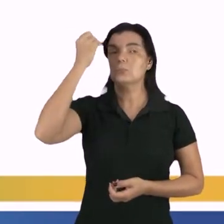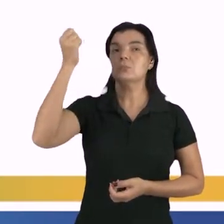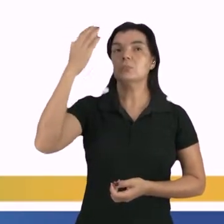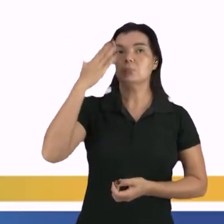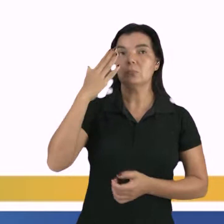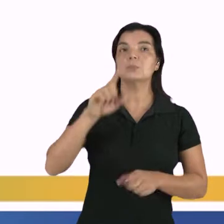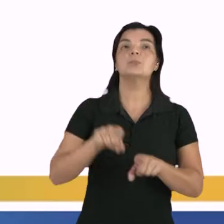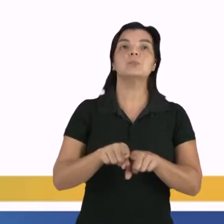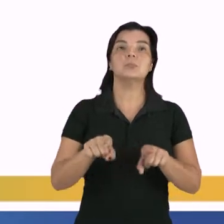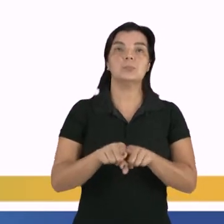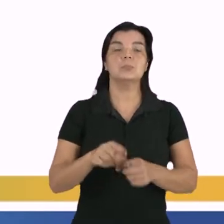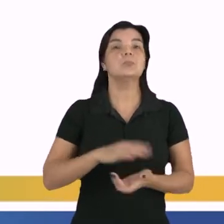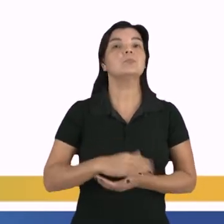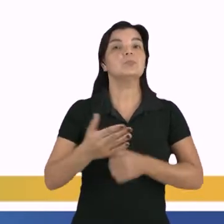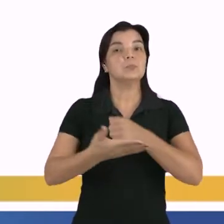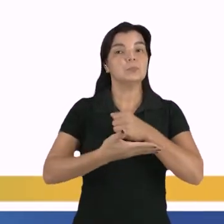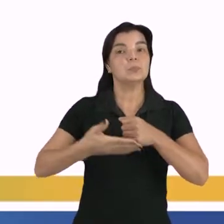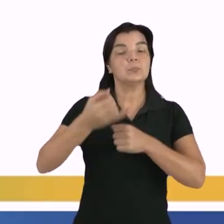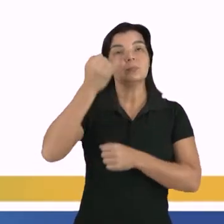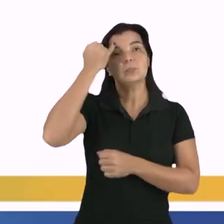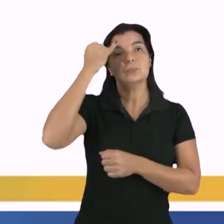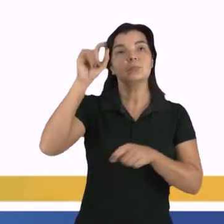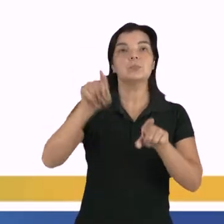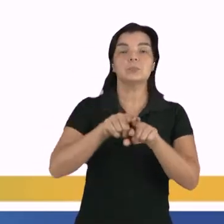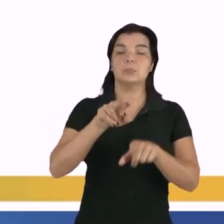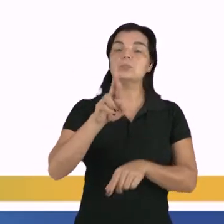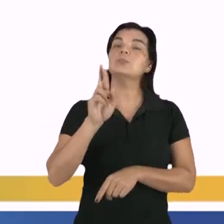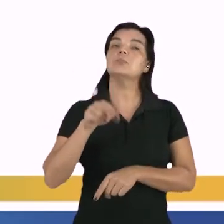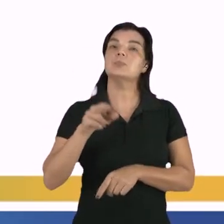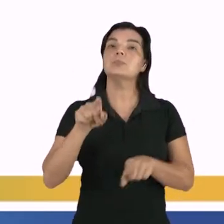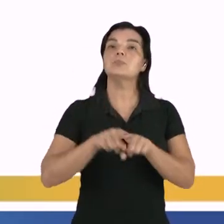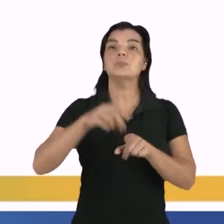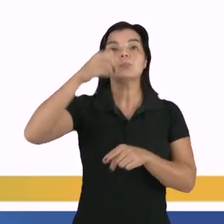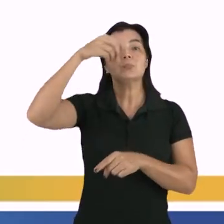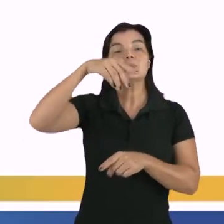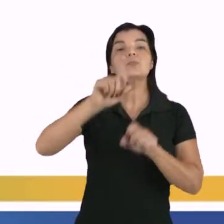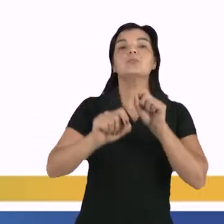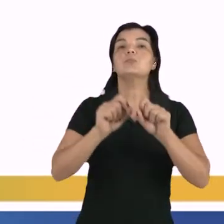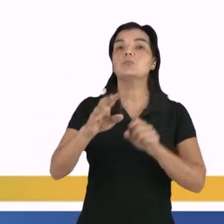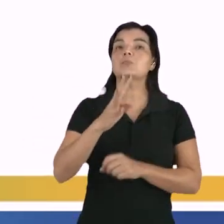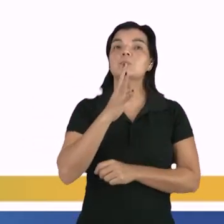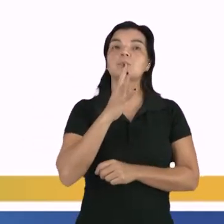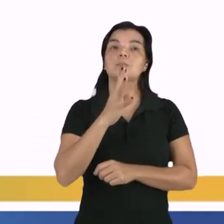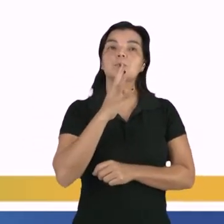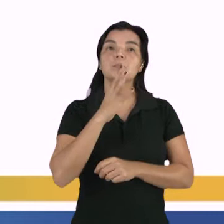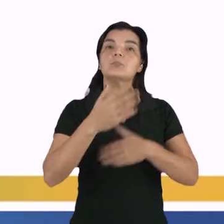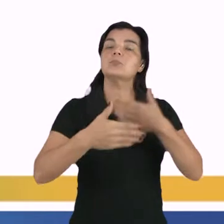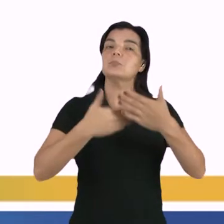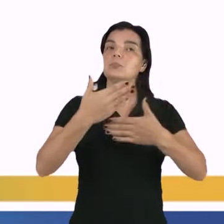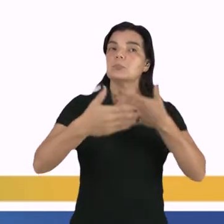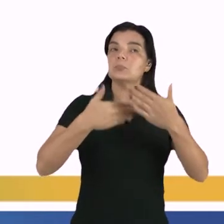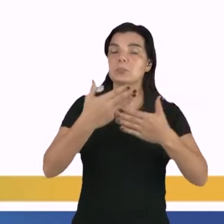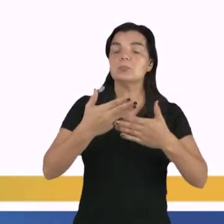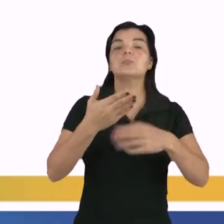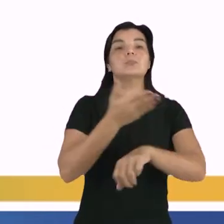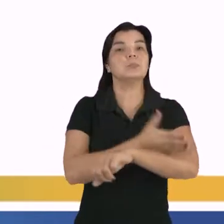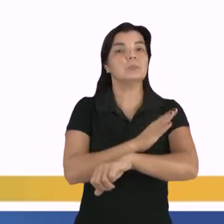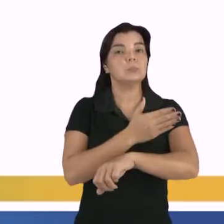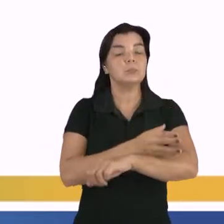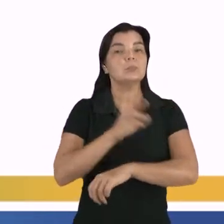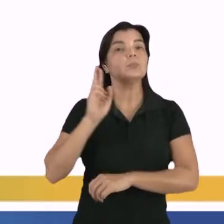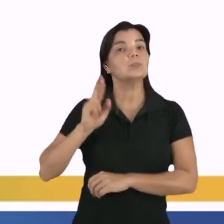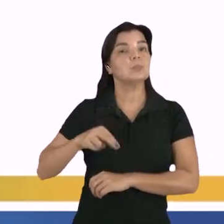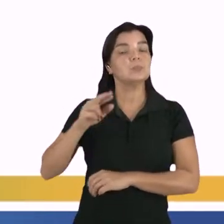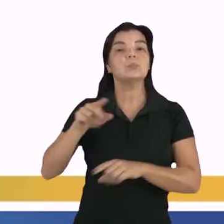iluminista, baseado no ideal da razão, Aufklärung, vamos iluminar pelo conhecimento, pelo desenvolvimento, pelo exercício